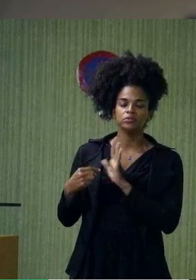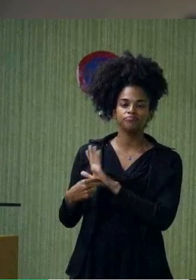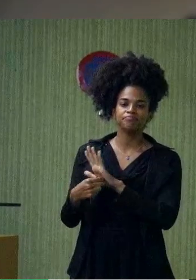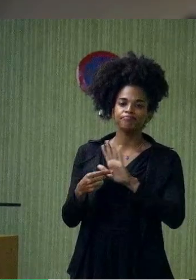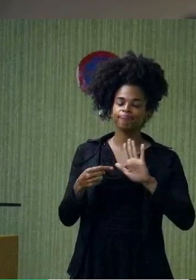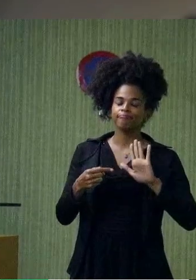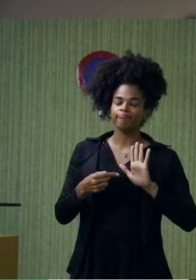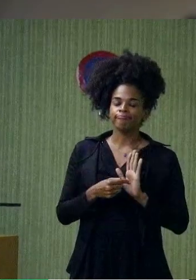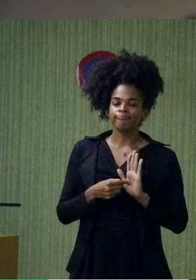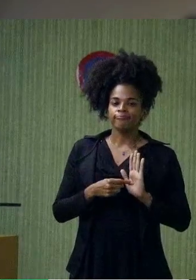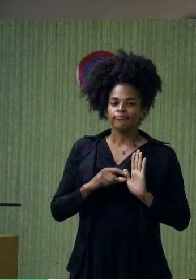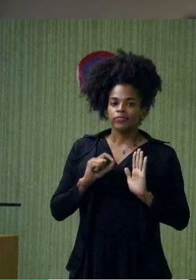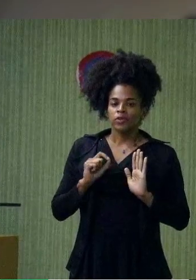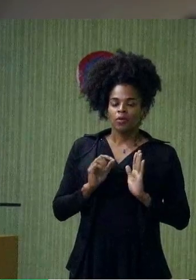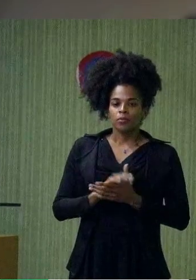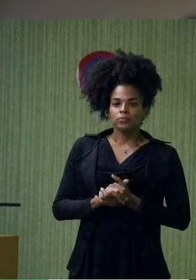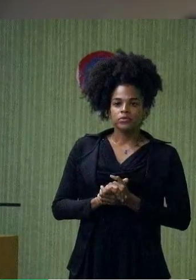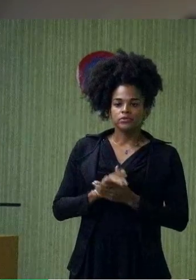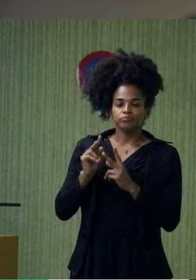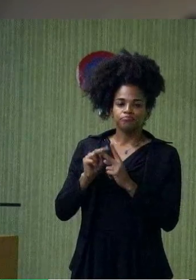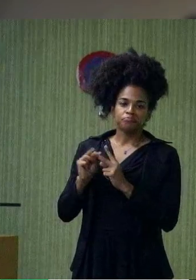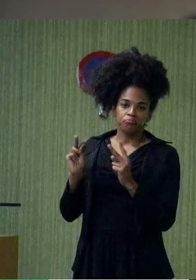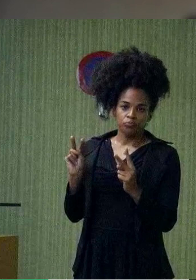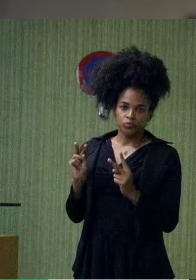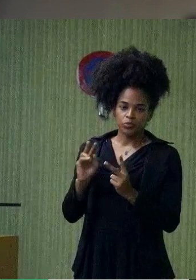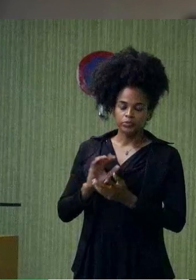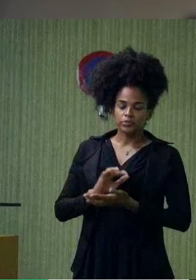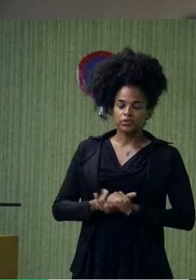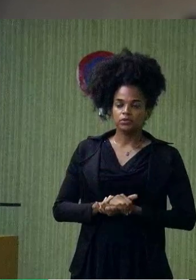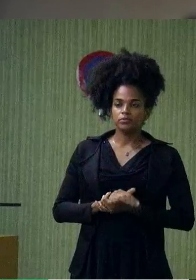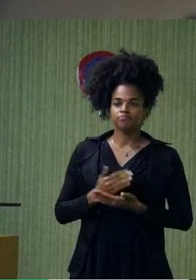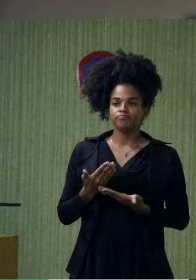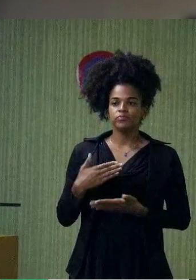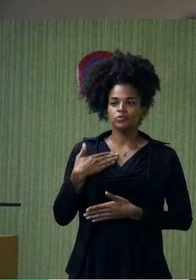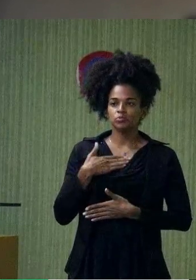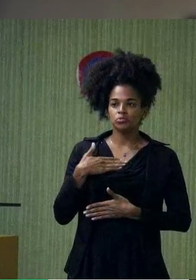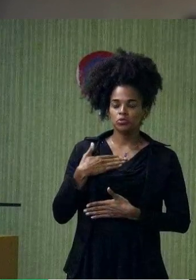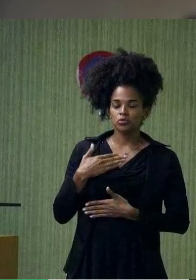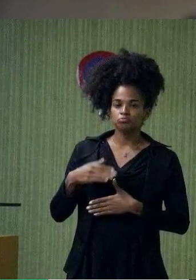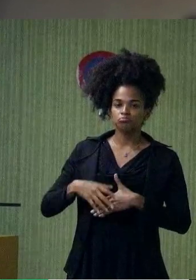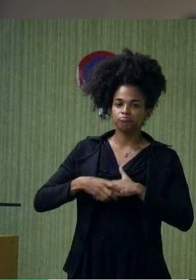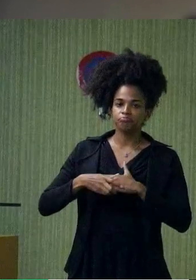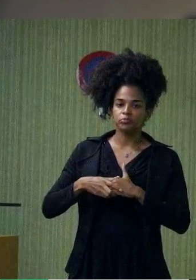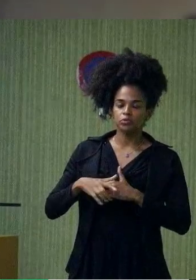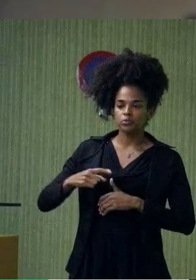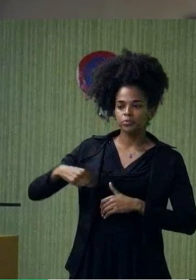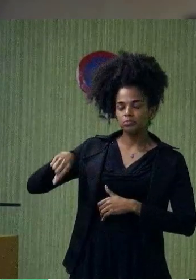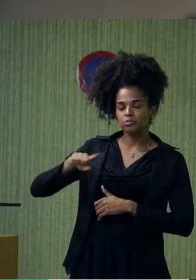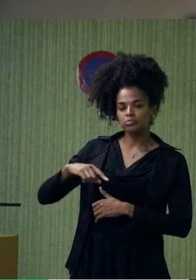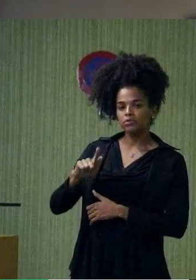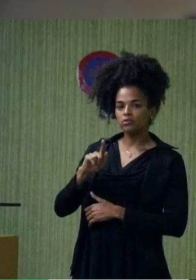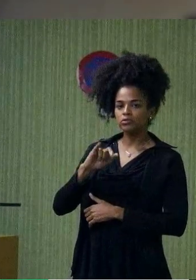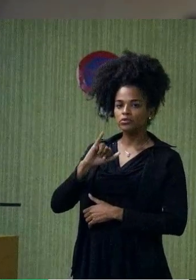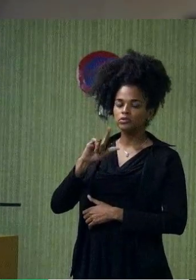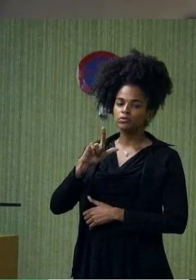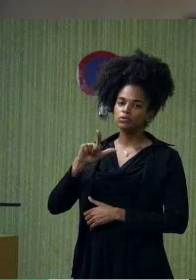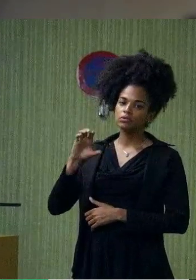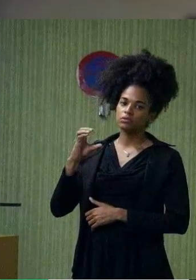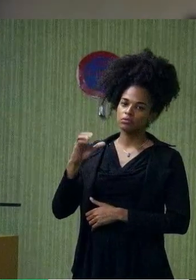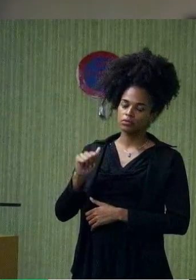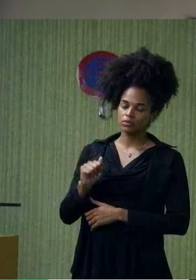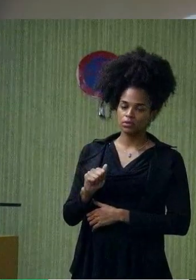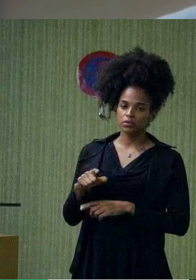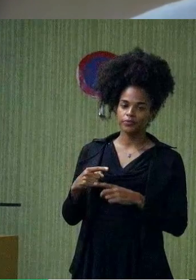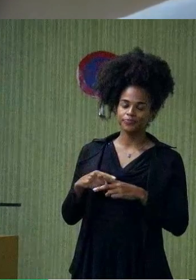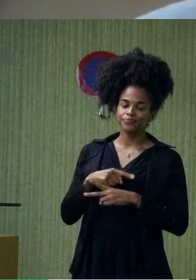eh de de modo remoto nãoé então eu gostaria de cumprimentar a Dra Gilka Miranda né os colegas de mesa o